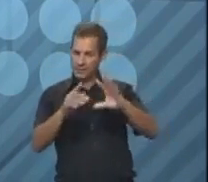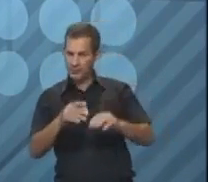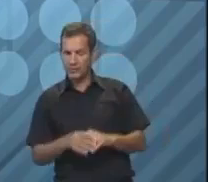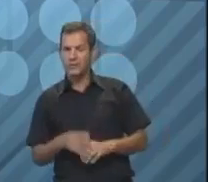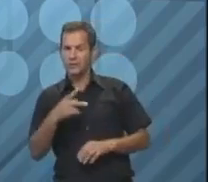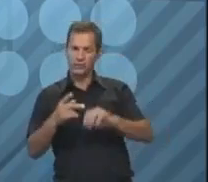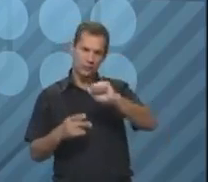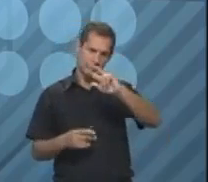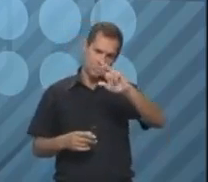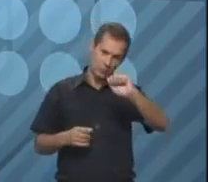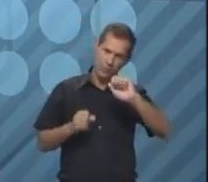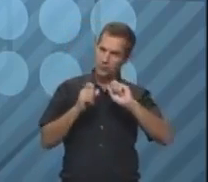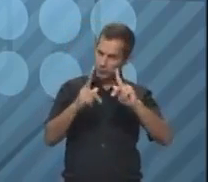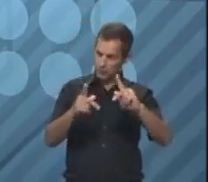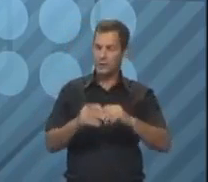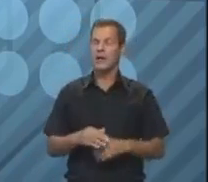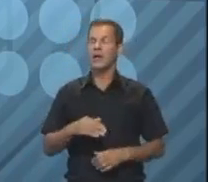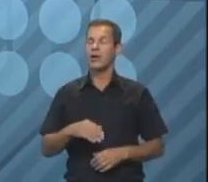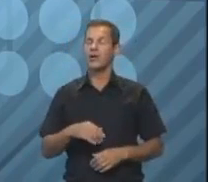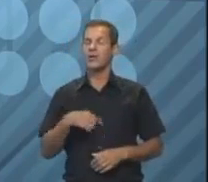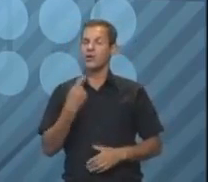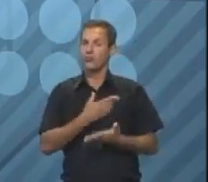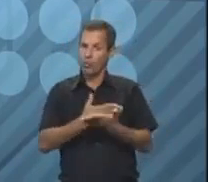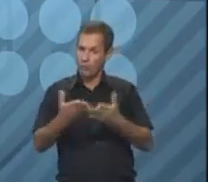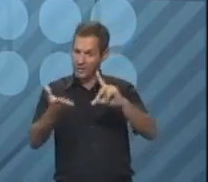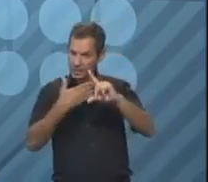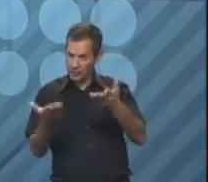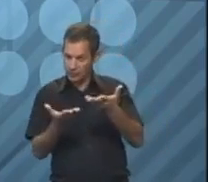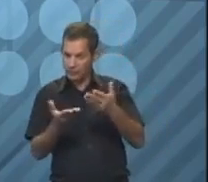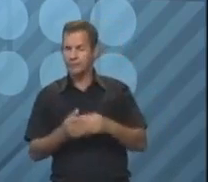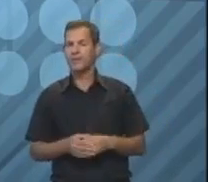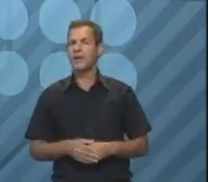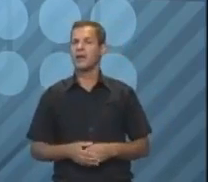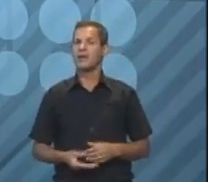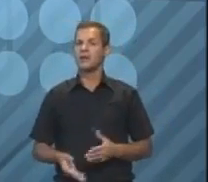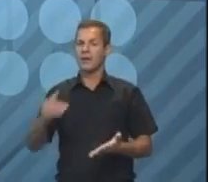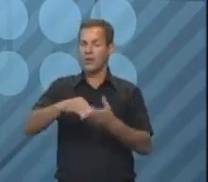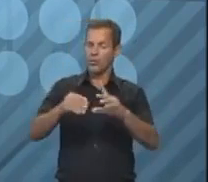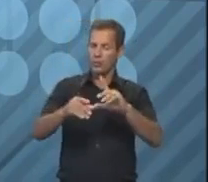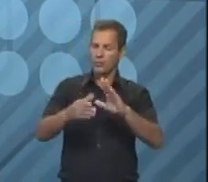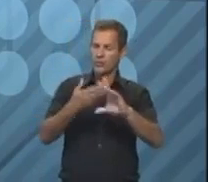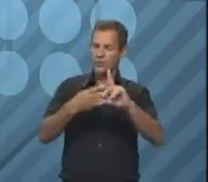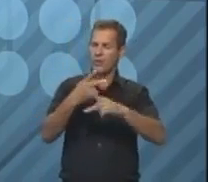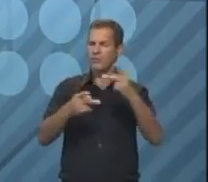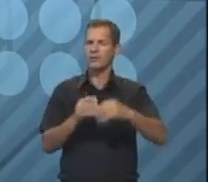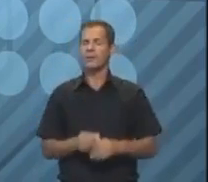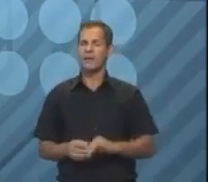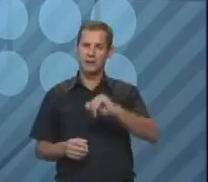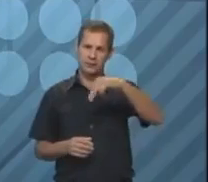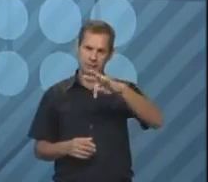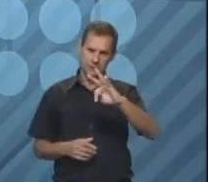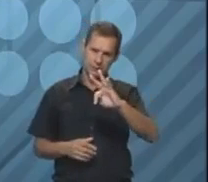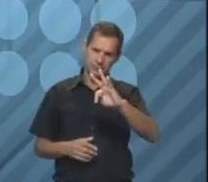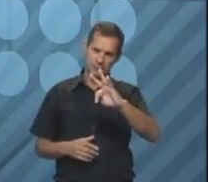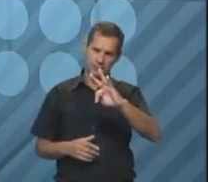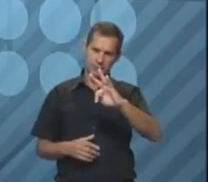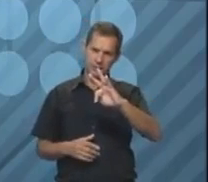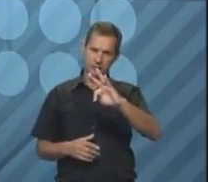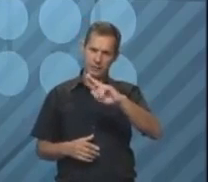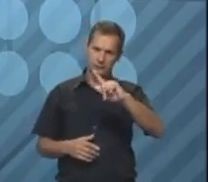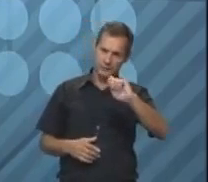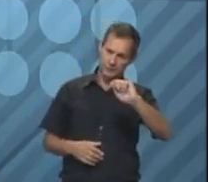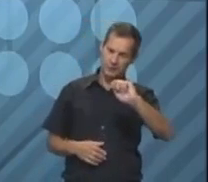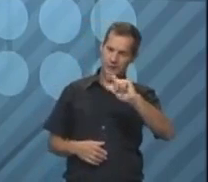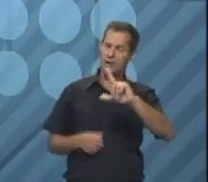no seu ambiente. Agora vamos dar início à nossa aula. Na aula passada, nós falamos a respeito de integrais de função de uma